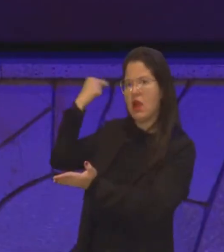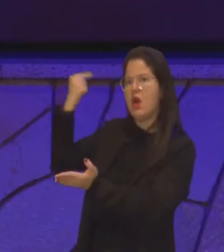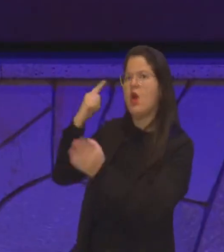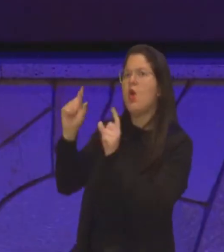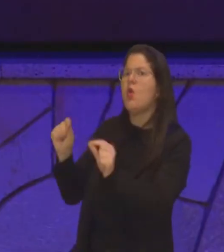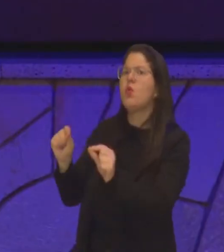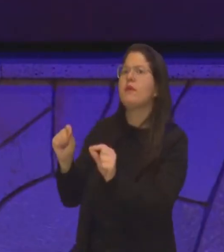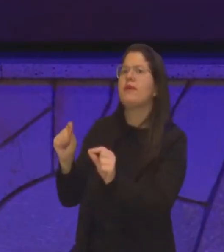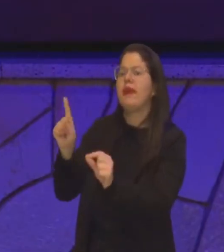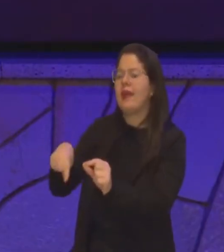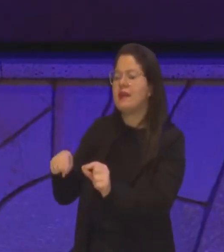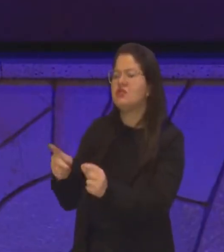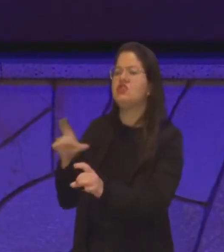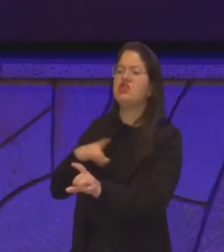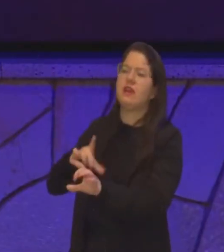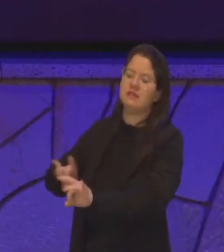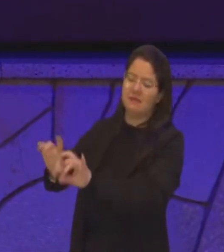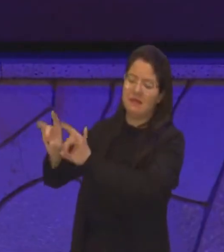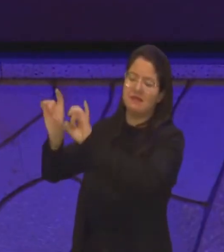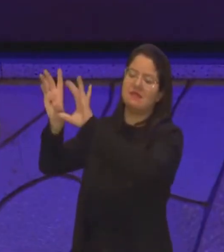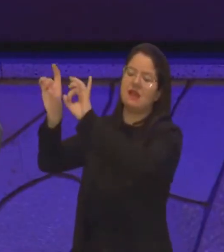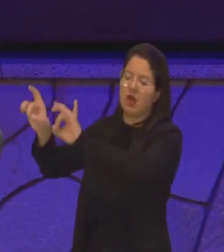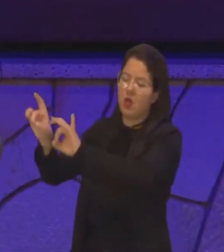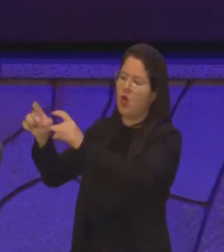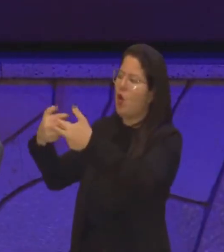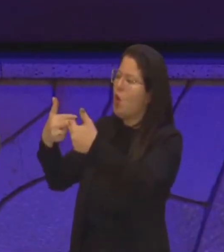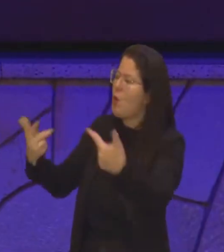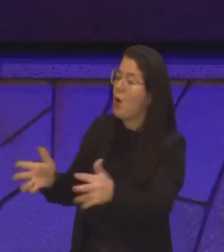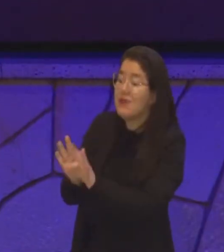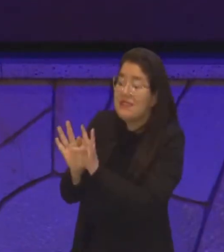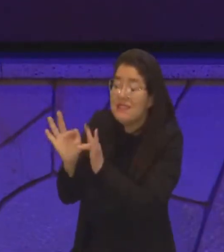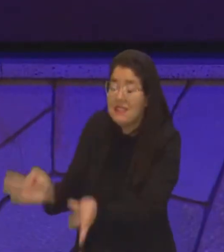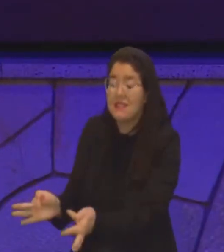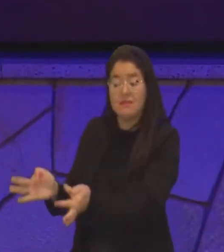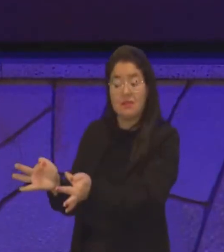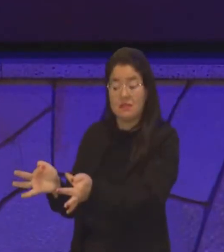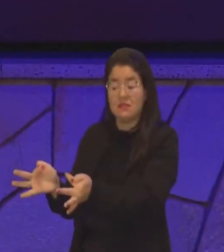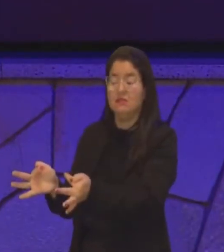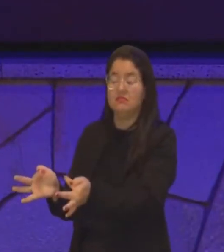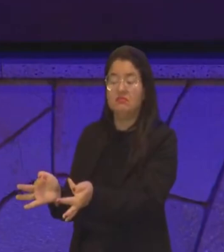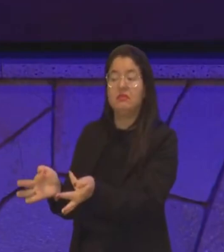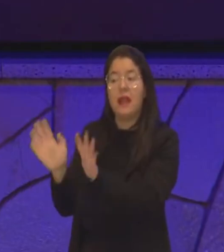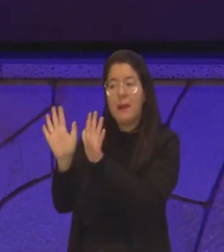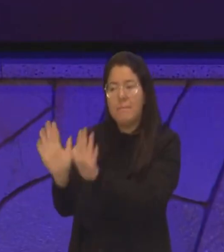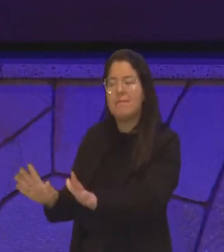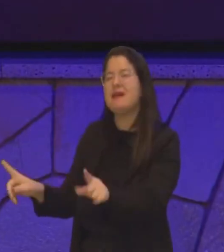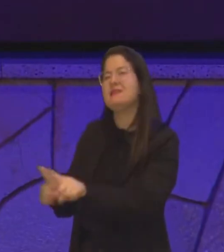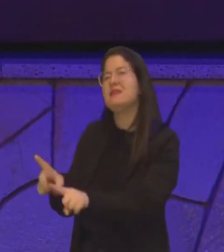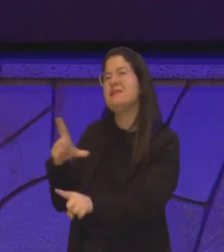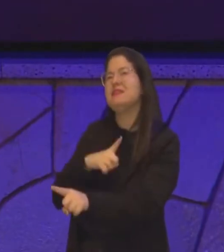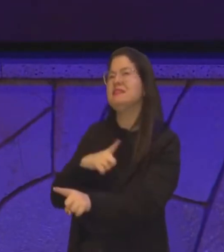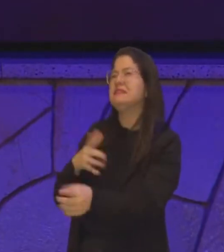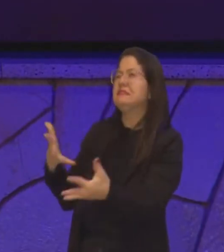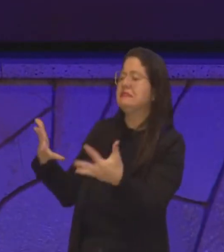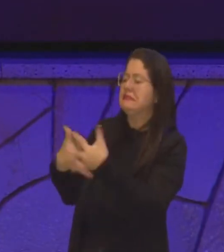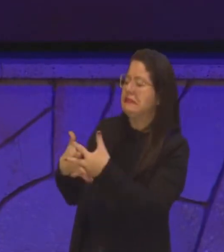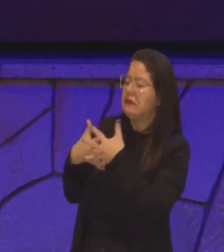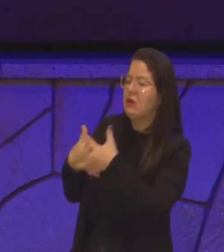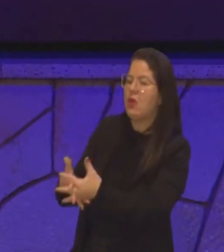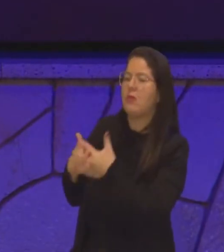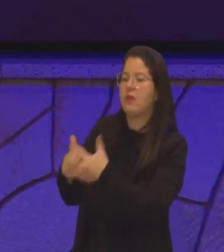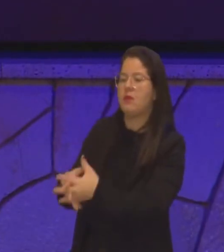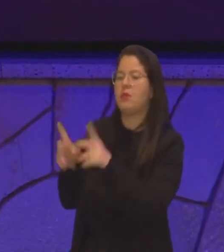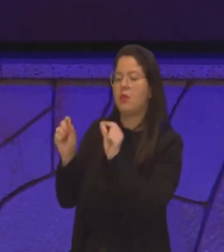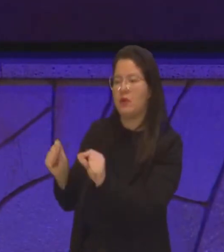que era tão especial, algo tão simples, mas tão complexo para